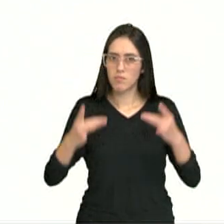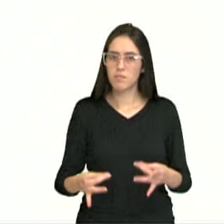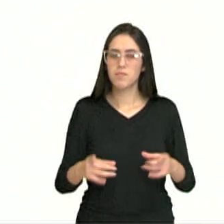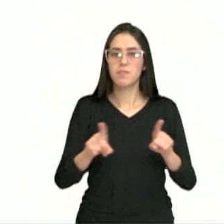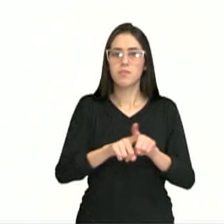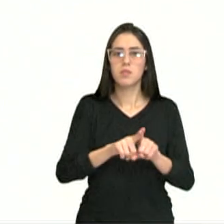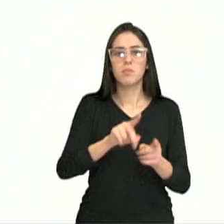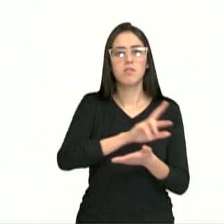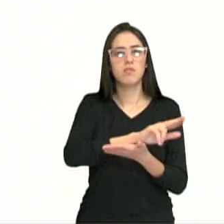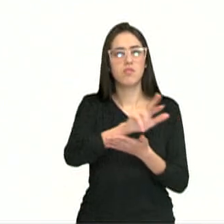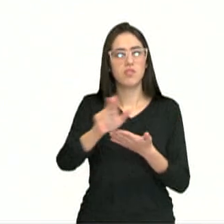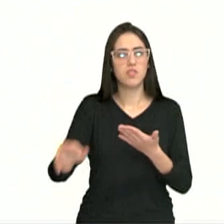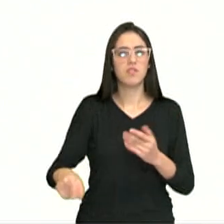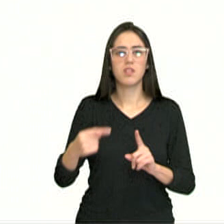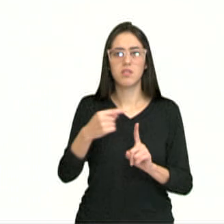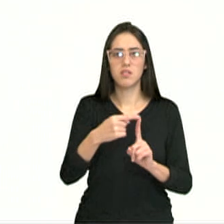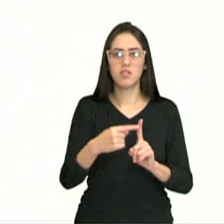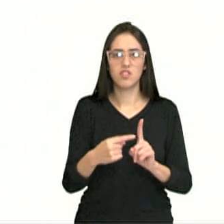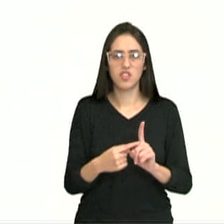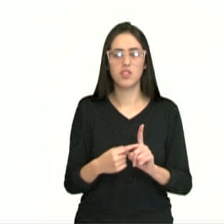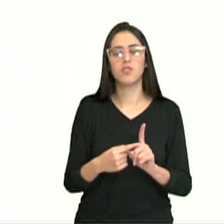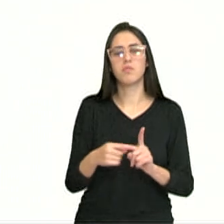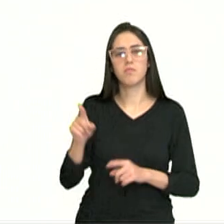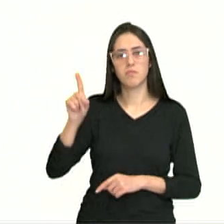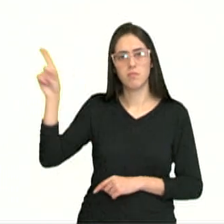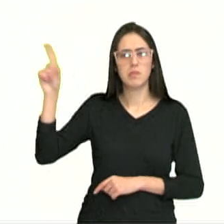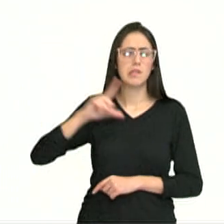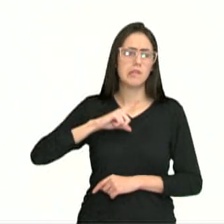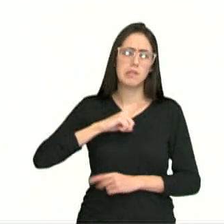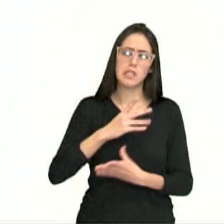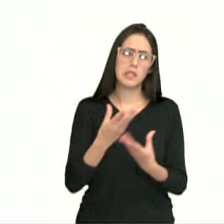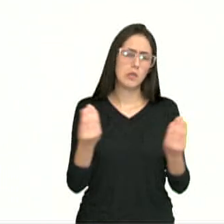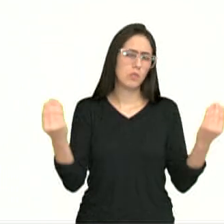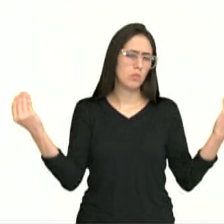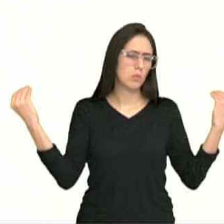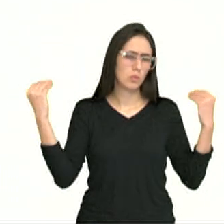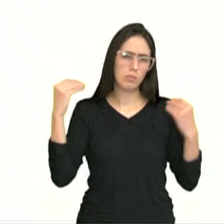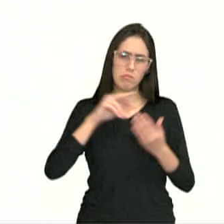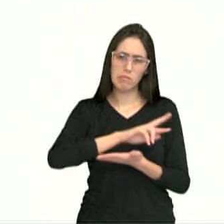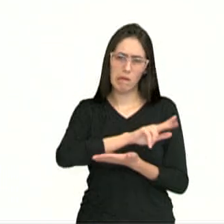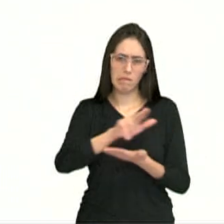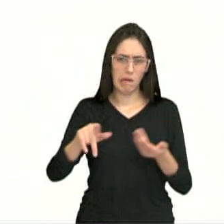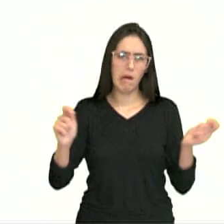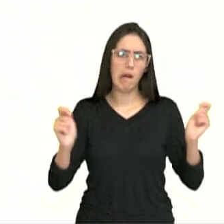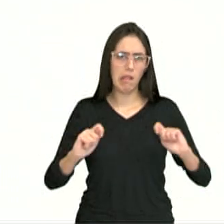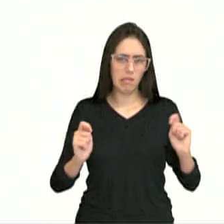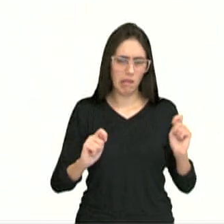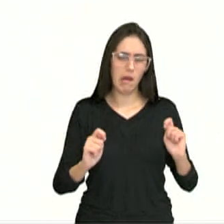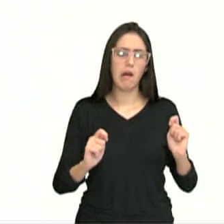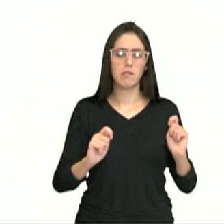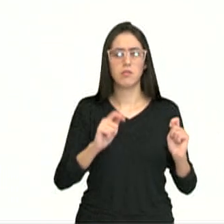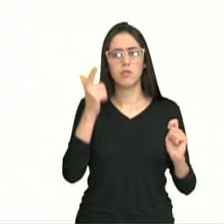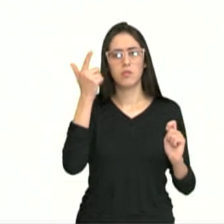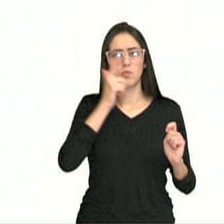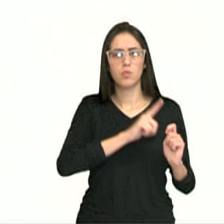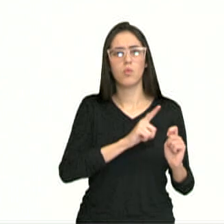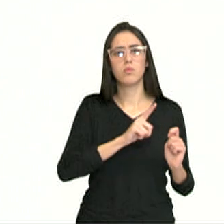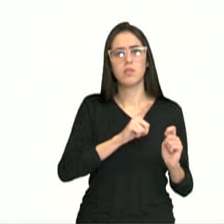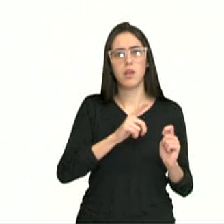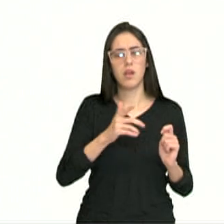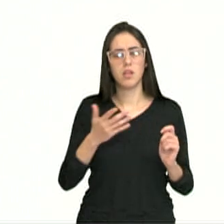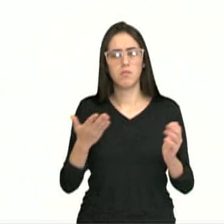diferentes manobras do parkour, então são várias as manobras que nós podemos realizar para transpor esses objetos,